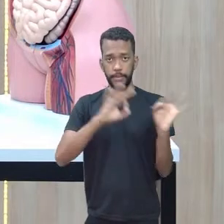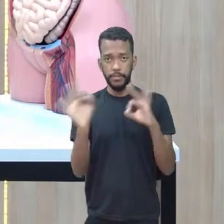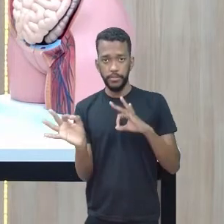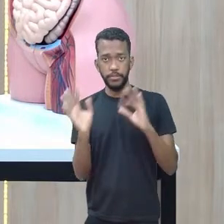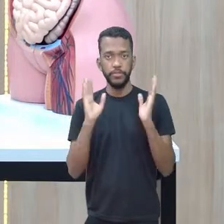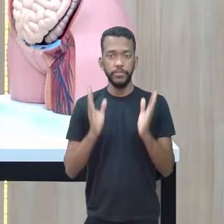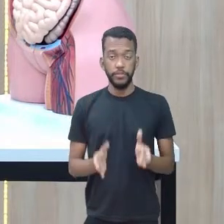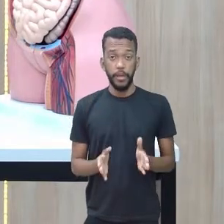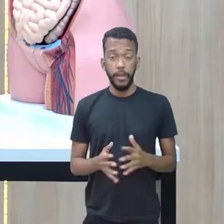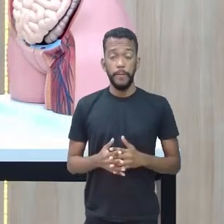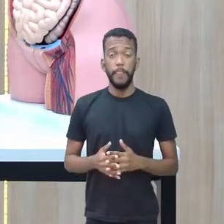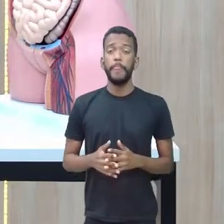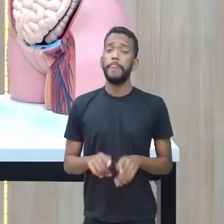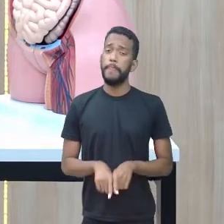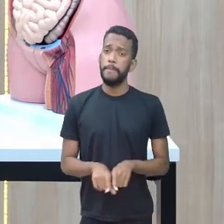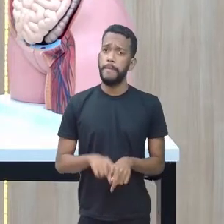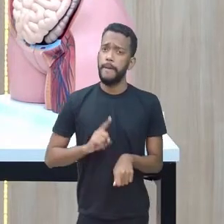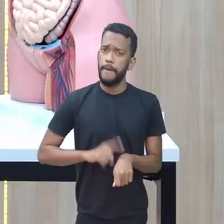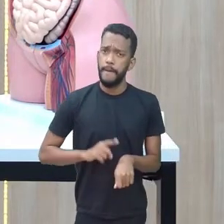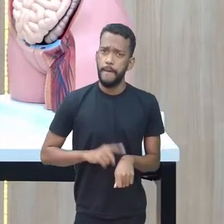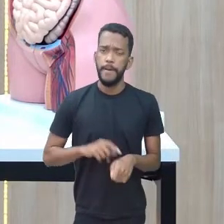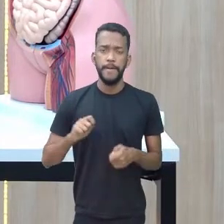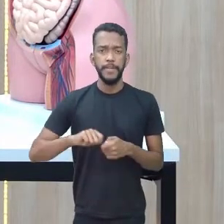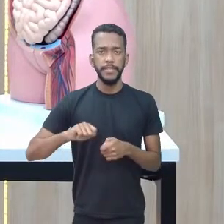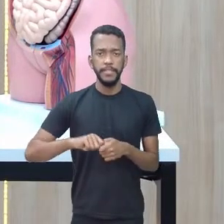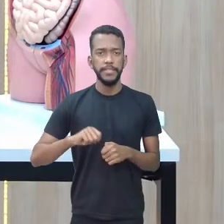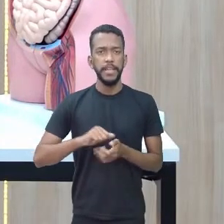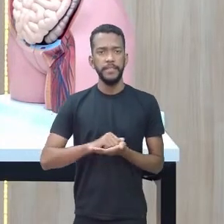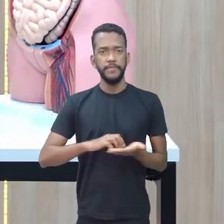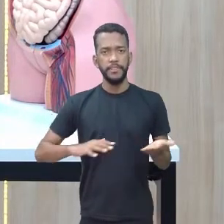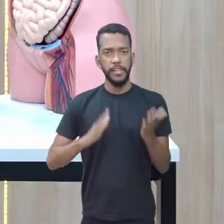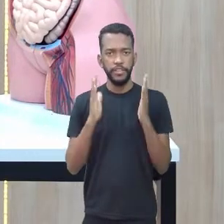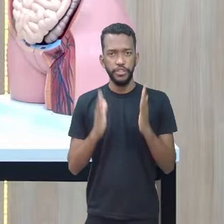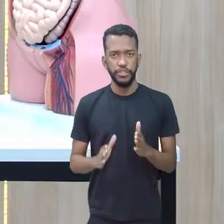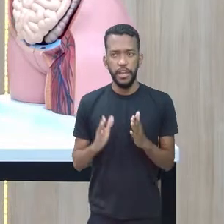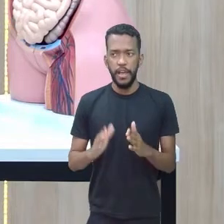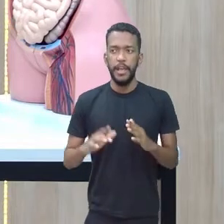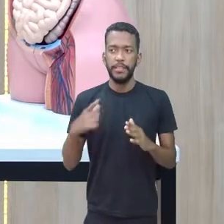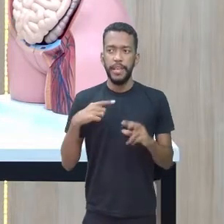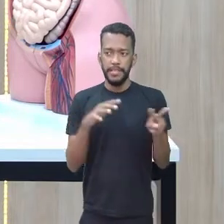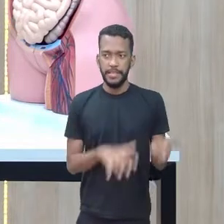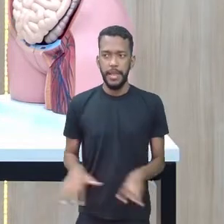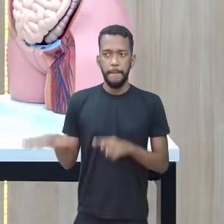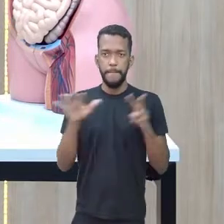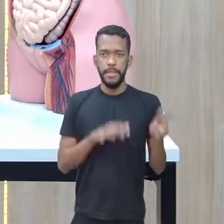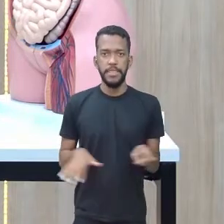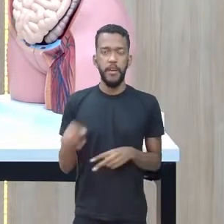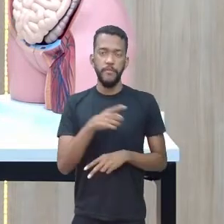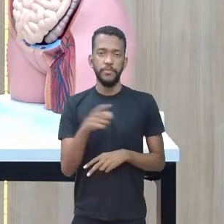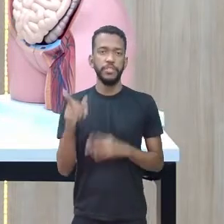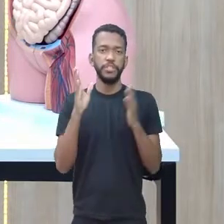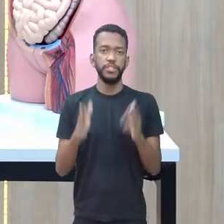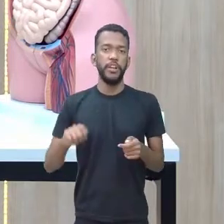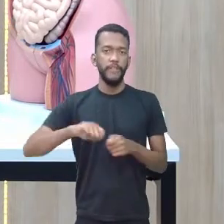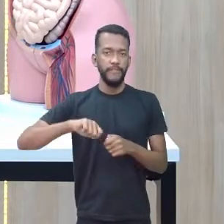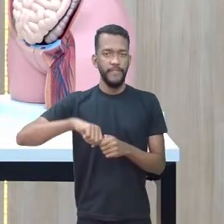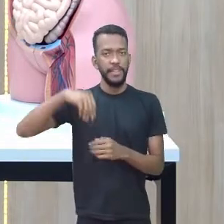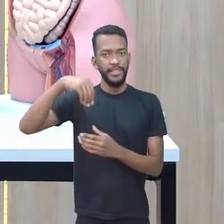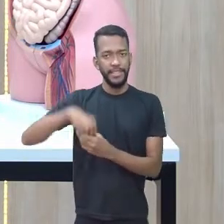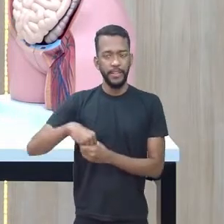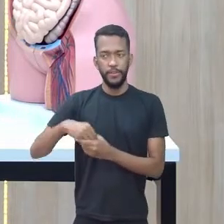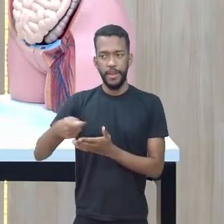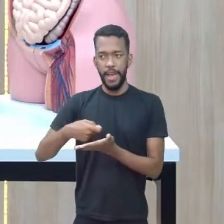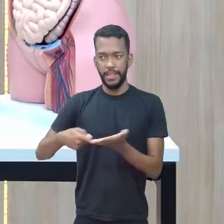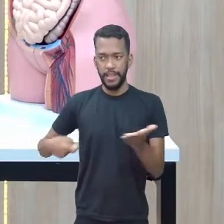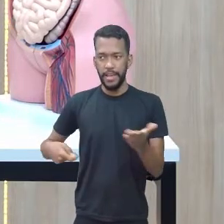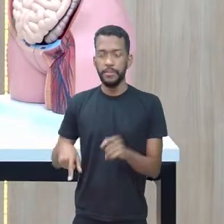pessoal, hora de fazer as atividades, né? Tem a atividade semanal, aquela que vocês fazem no caderno, e tem a atividade